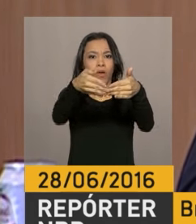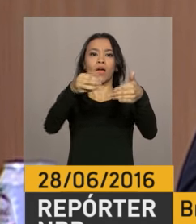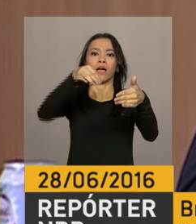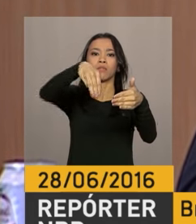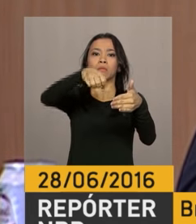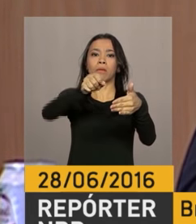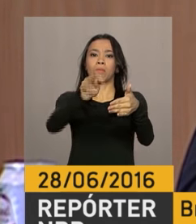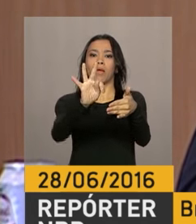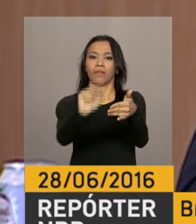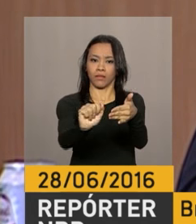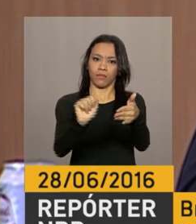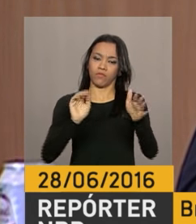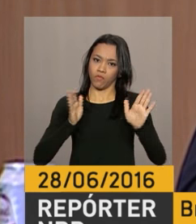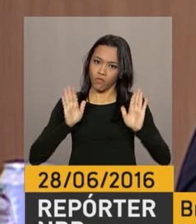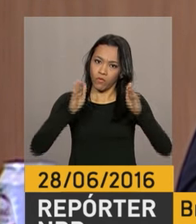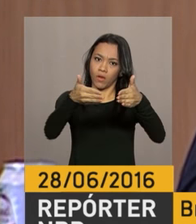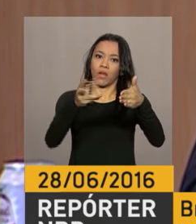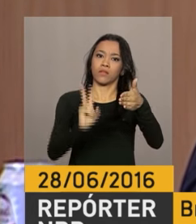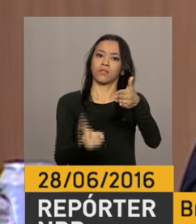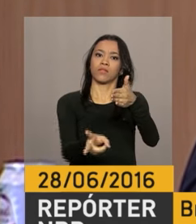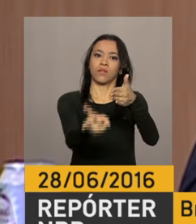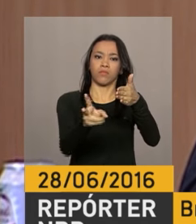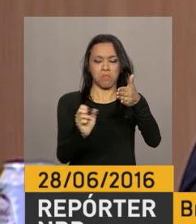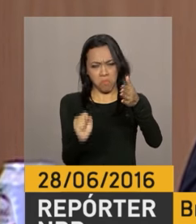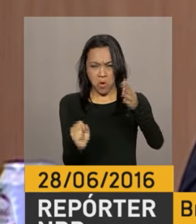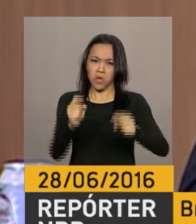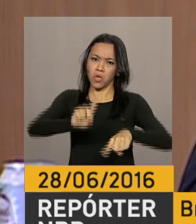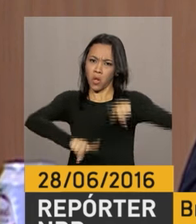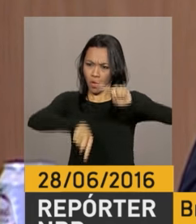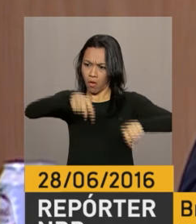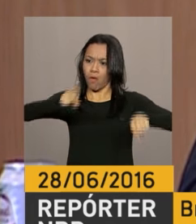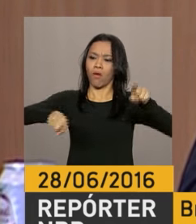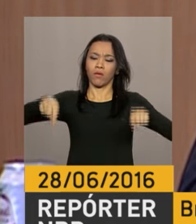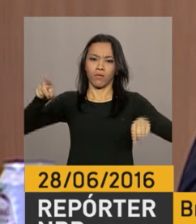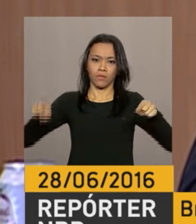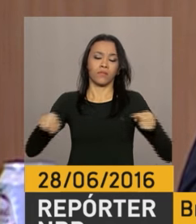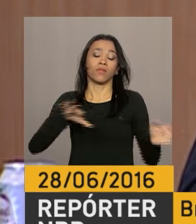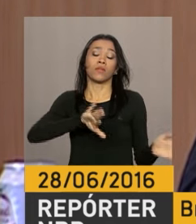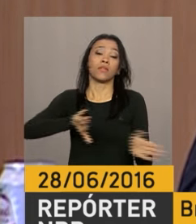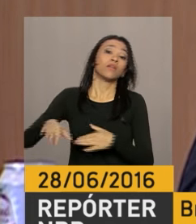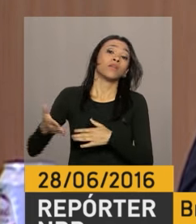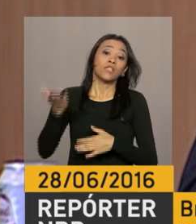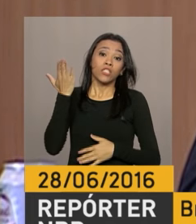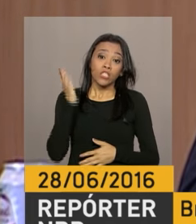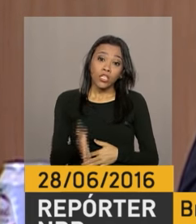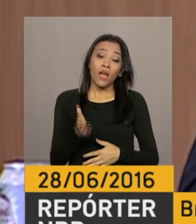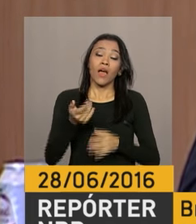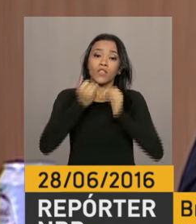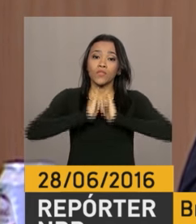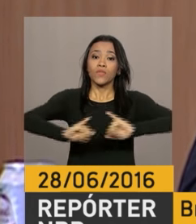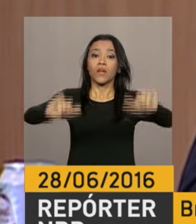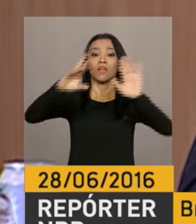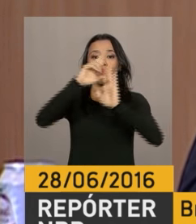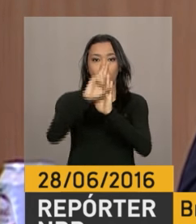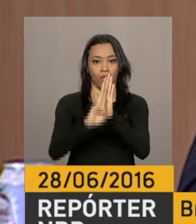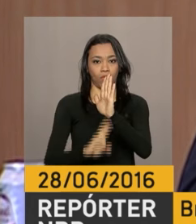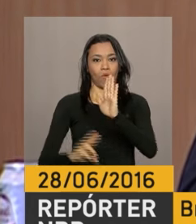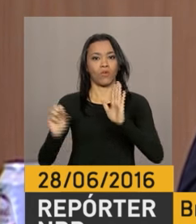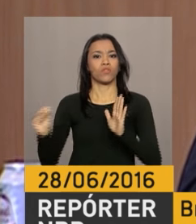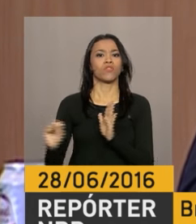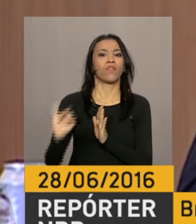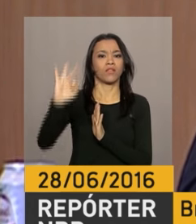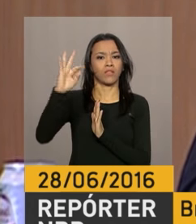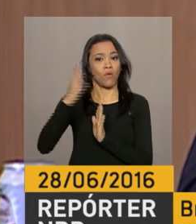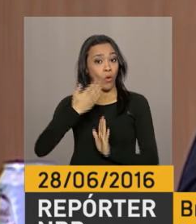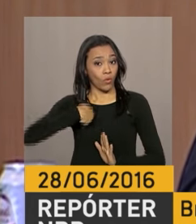lá. Num cenário de referência, como vocês viram hoje na divulgação do relatório de inflação, já estamos